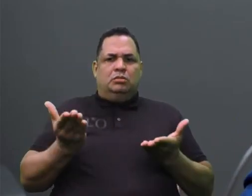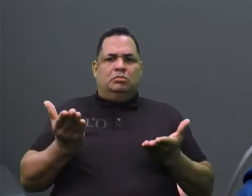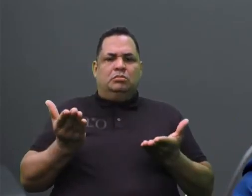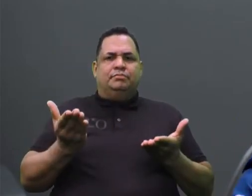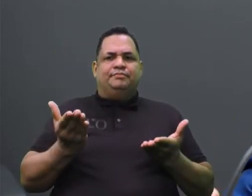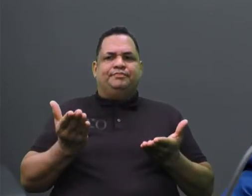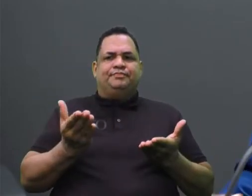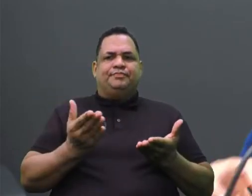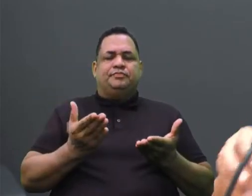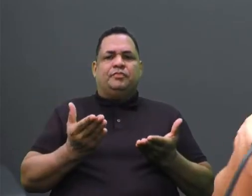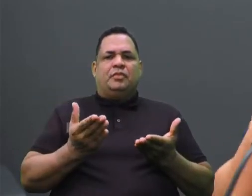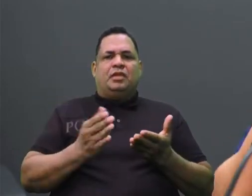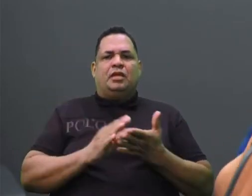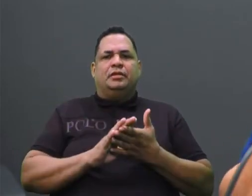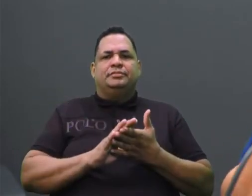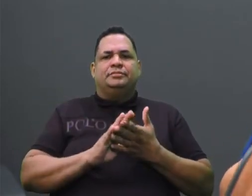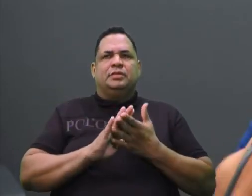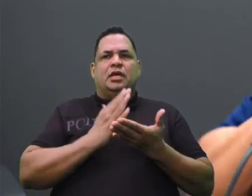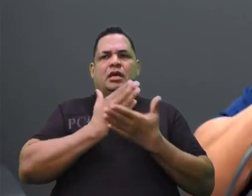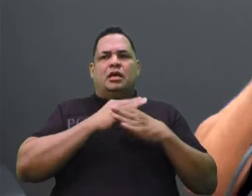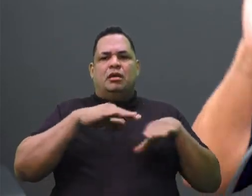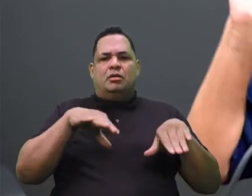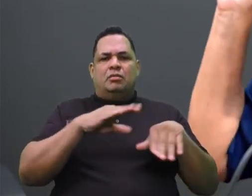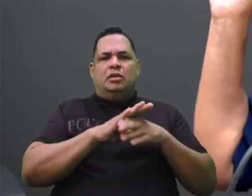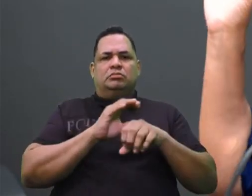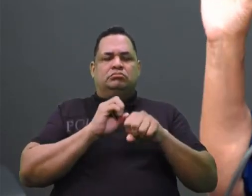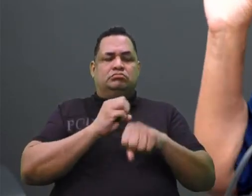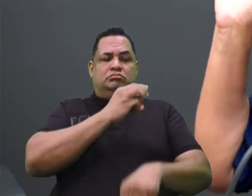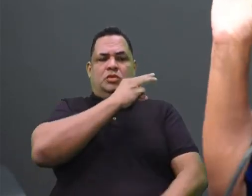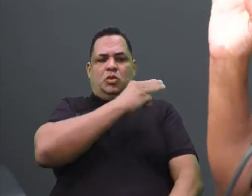pai, que terminando o ensino médio,